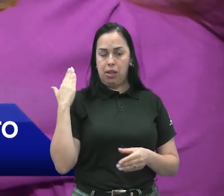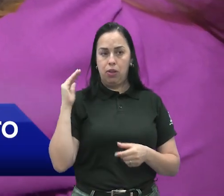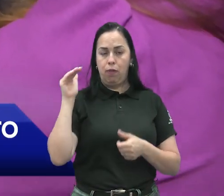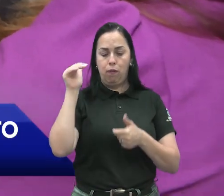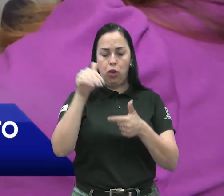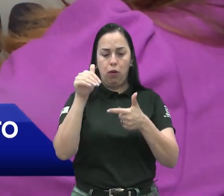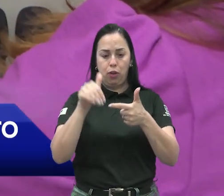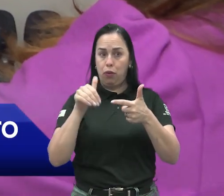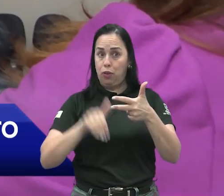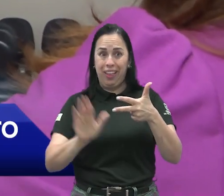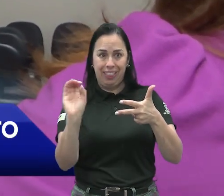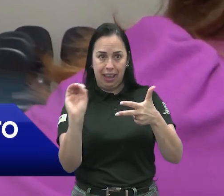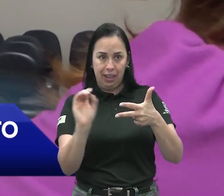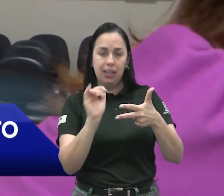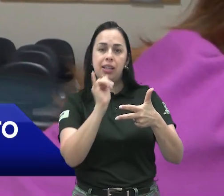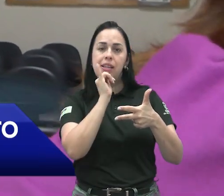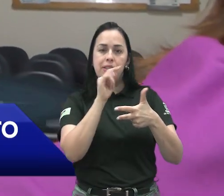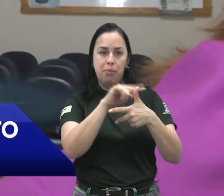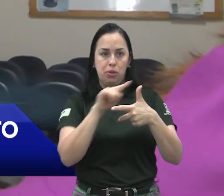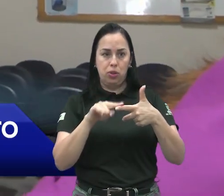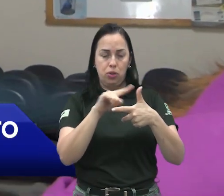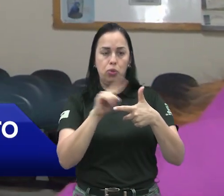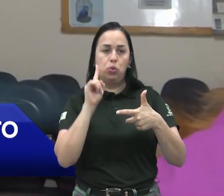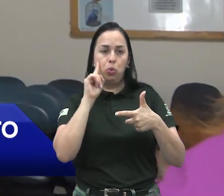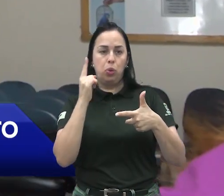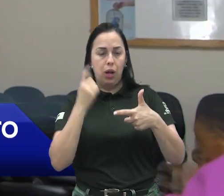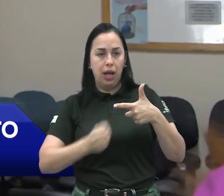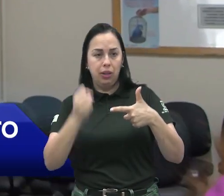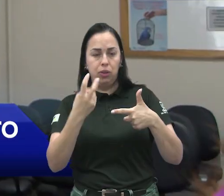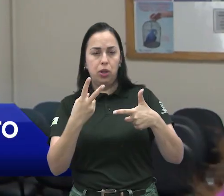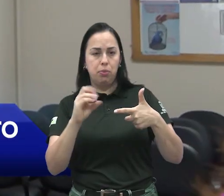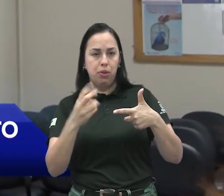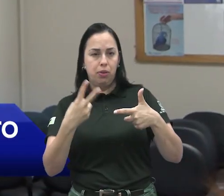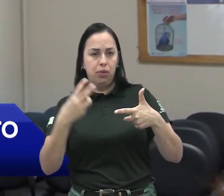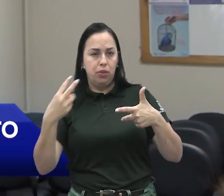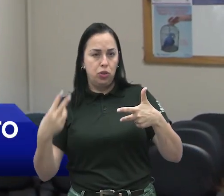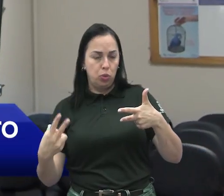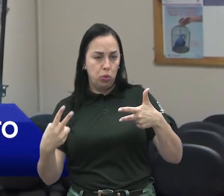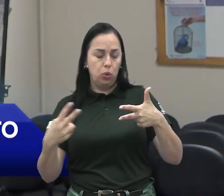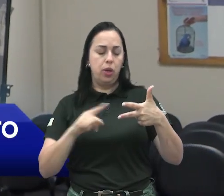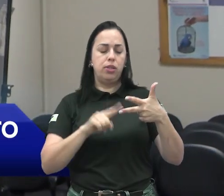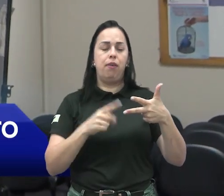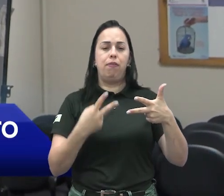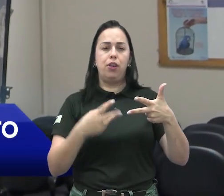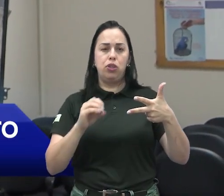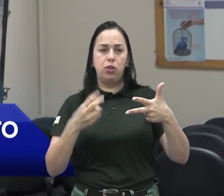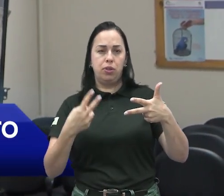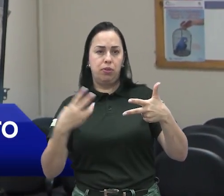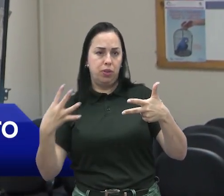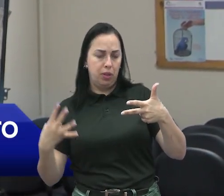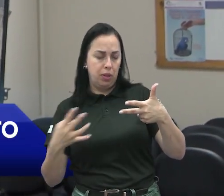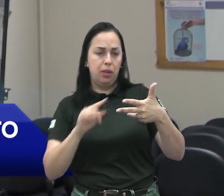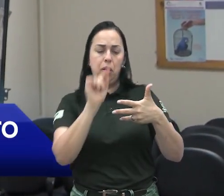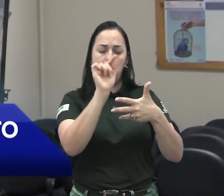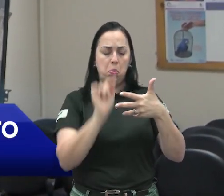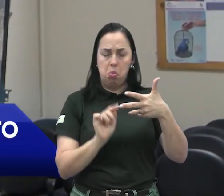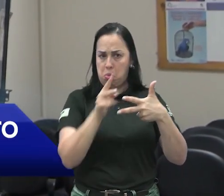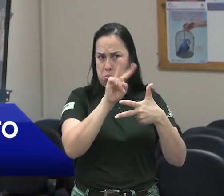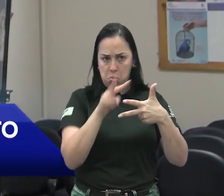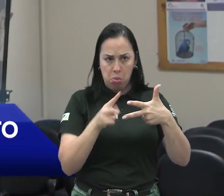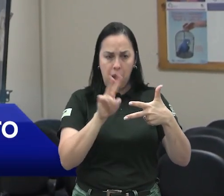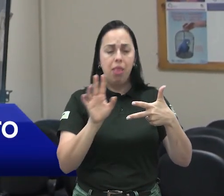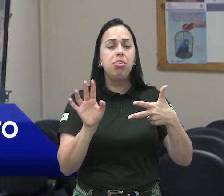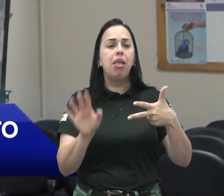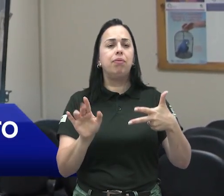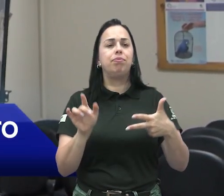não votaram em 3 eleições consecutivas, por exemplo, os 2 turnos de 22 e um turno de 24, ou um turno de 22 e 2